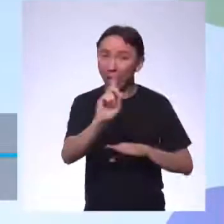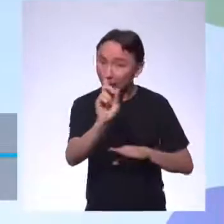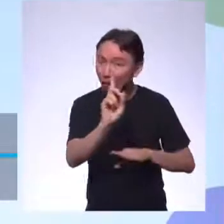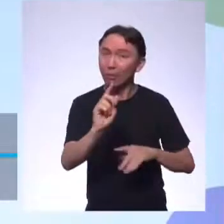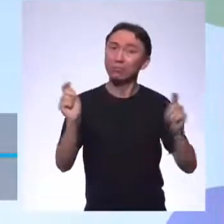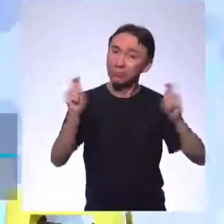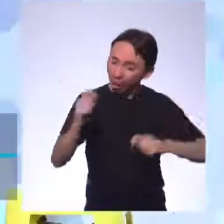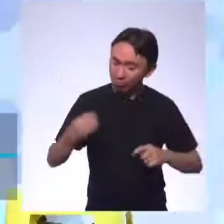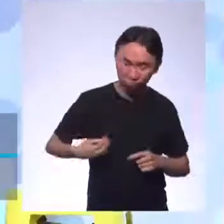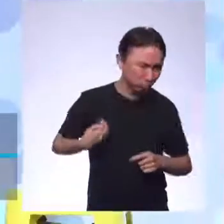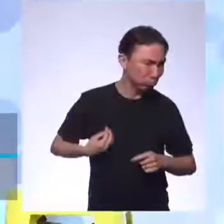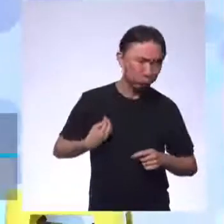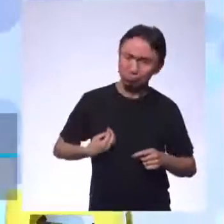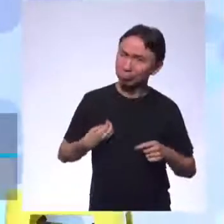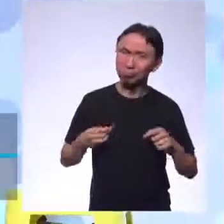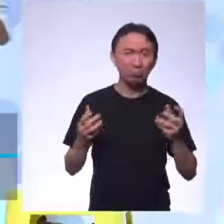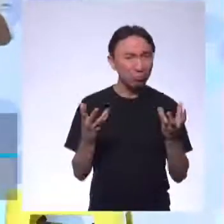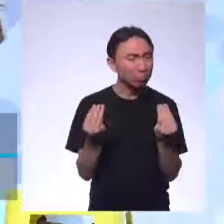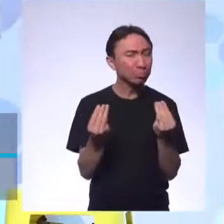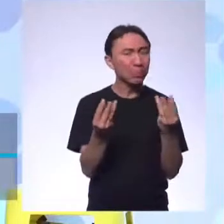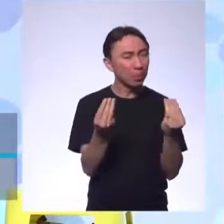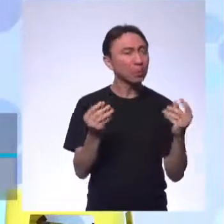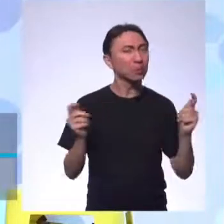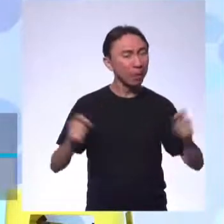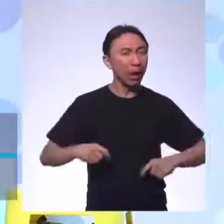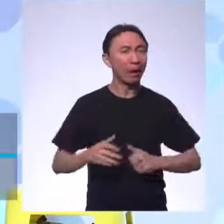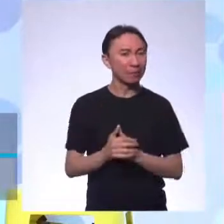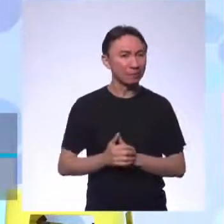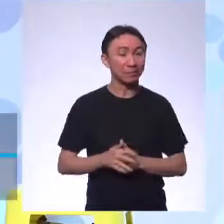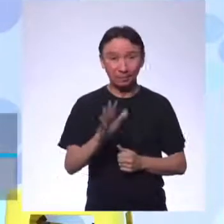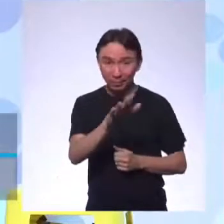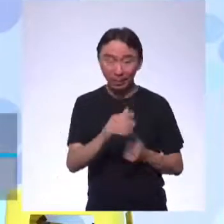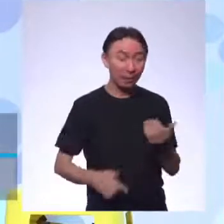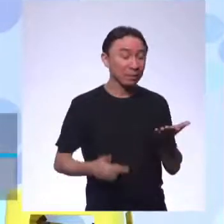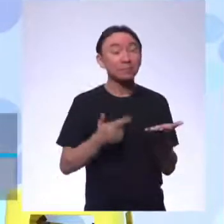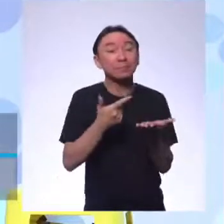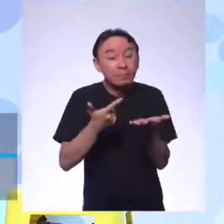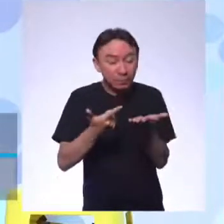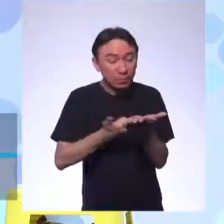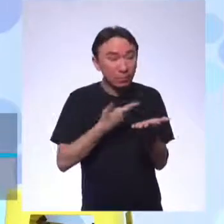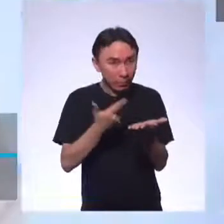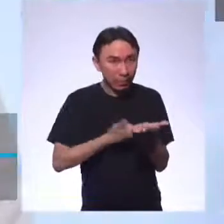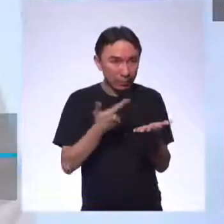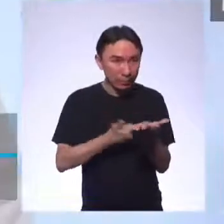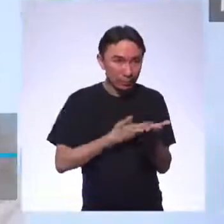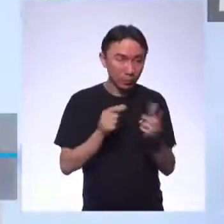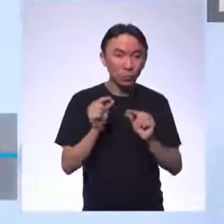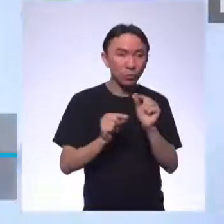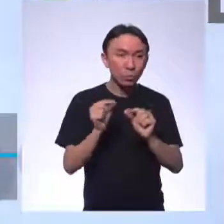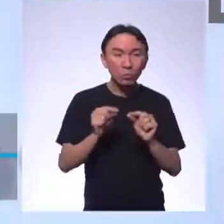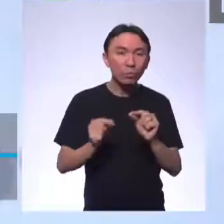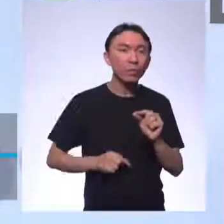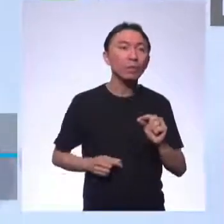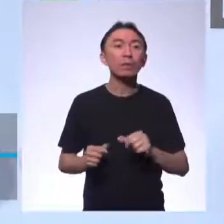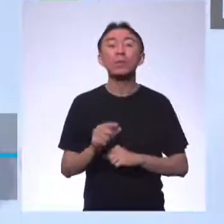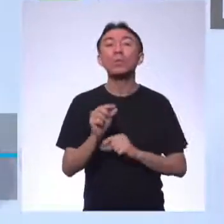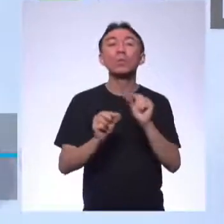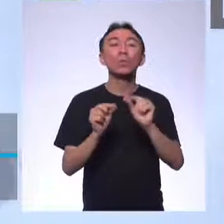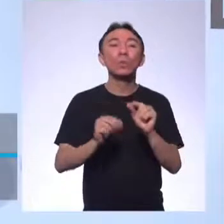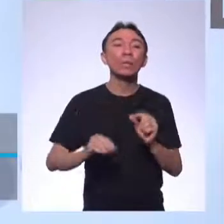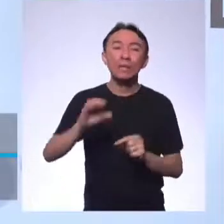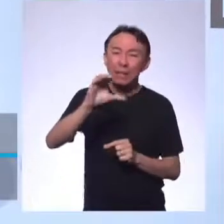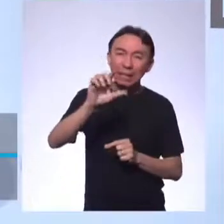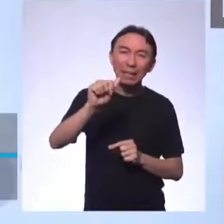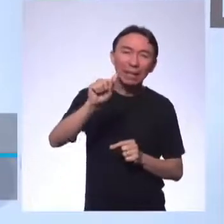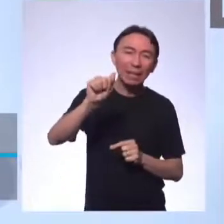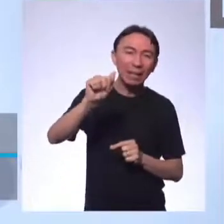Tem certo. um livro, olha, falando de literatura, né, o poder da literatura, não é romântico, tá? Mas eu recomendo grandemente, chamado Claro Enigma, do Carlos